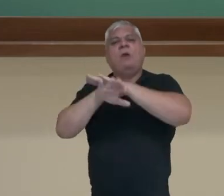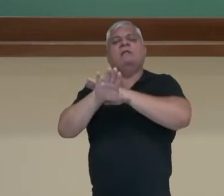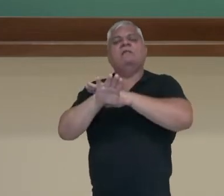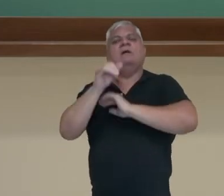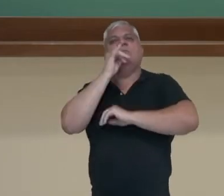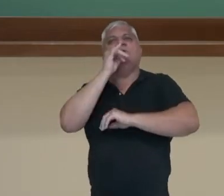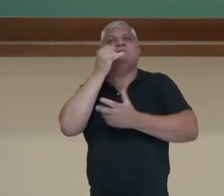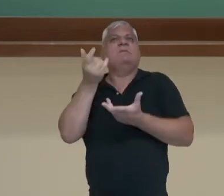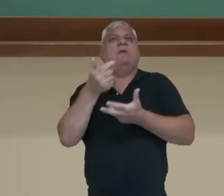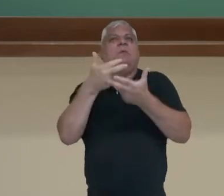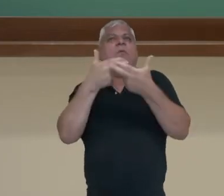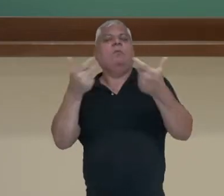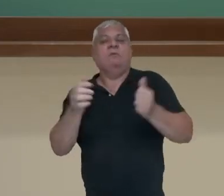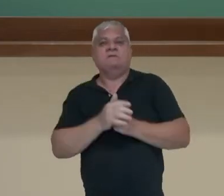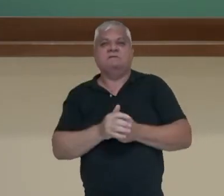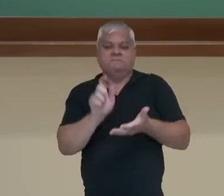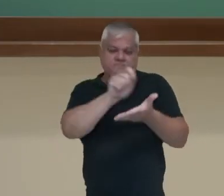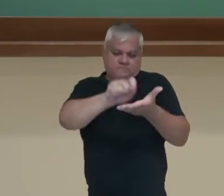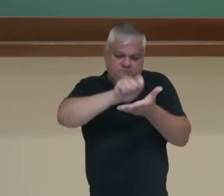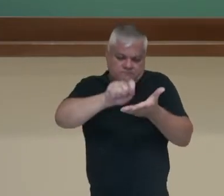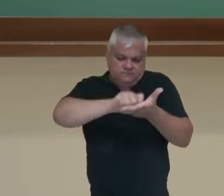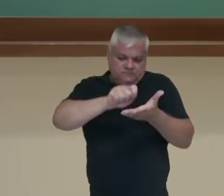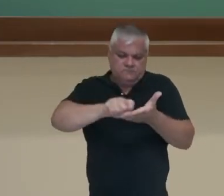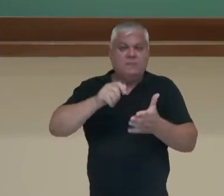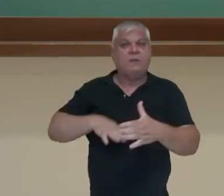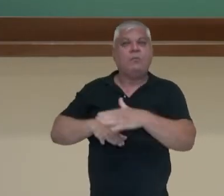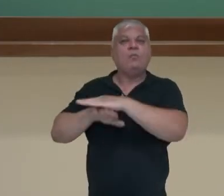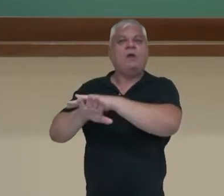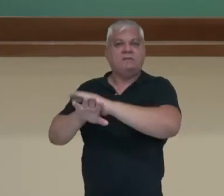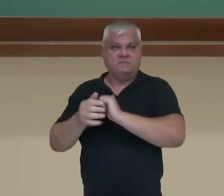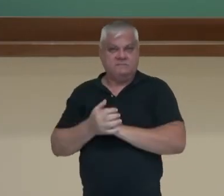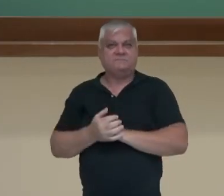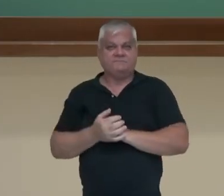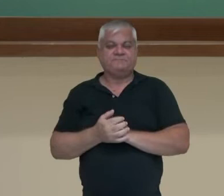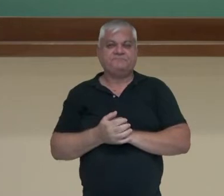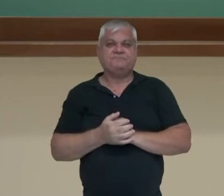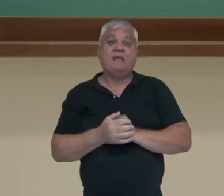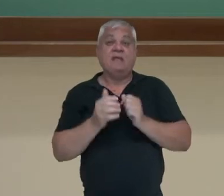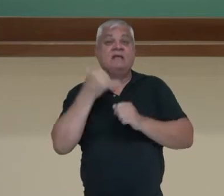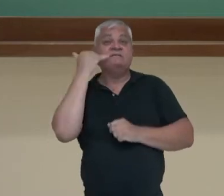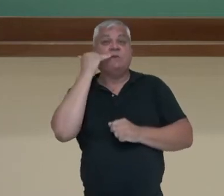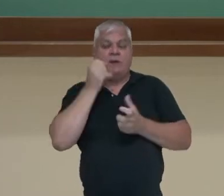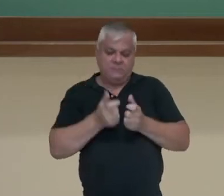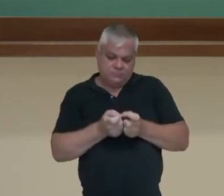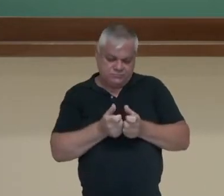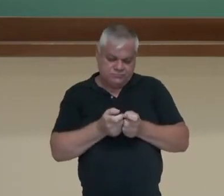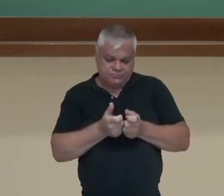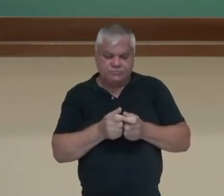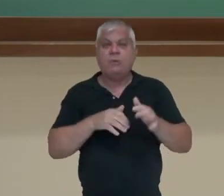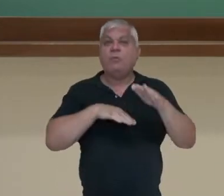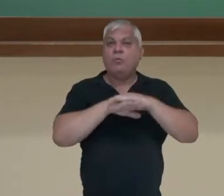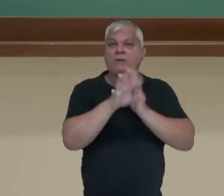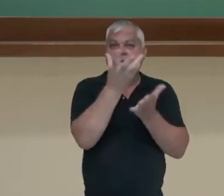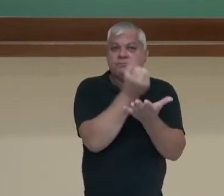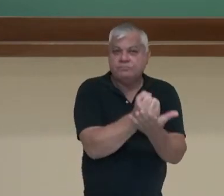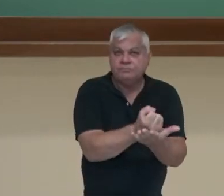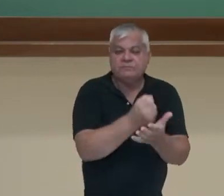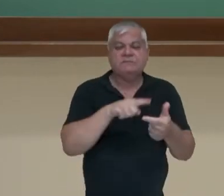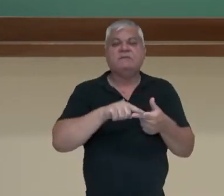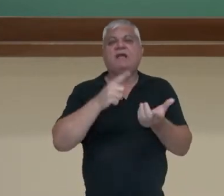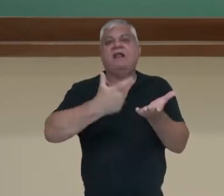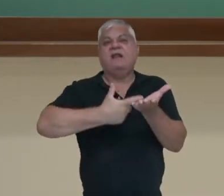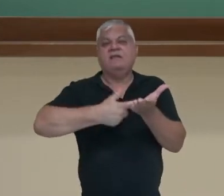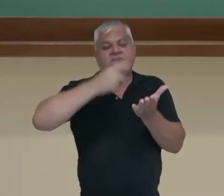conhecimento, o que a gente faz? A gente escreve, né? Eu escrevo ali no meu celular para guardar informação, eu leio um